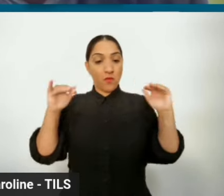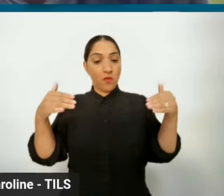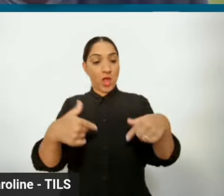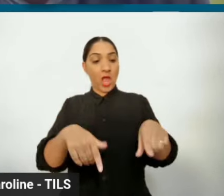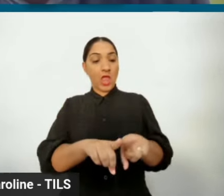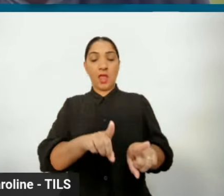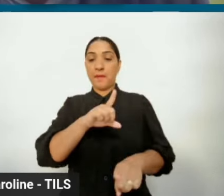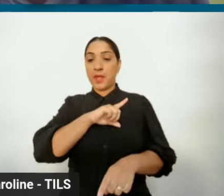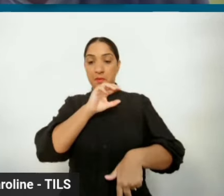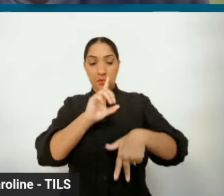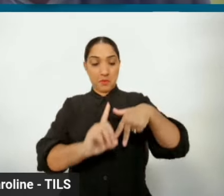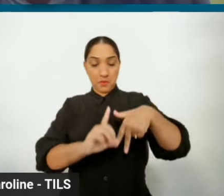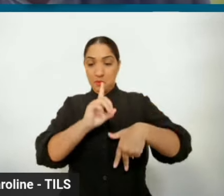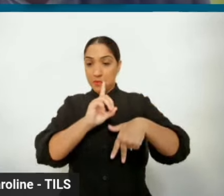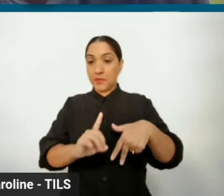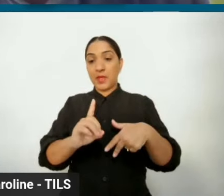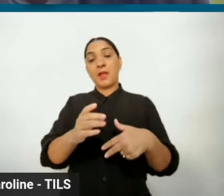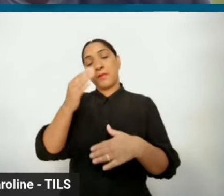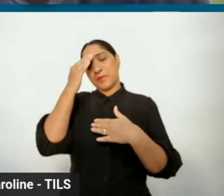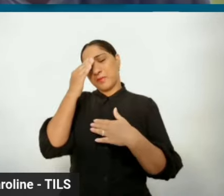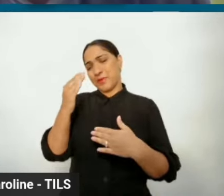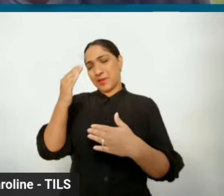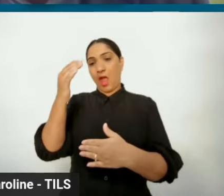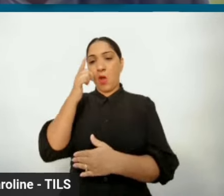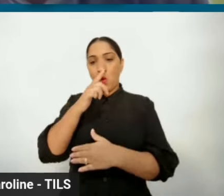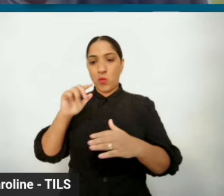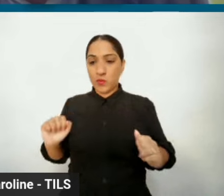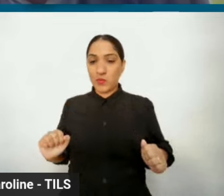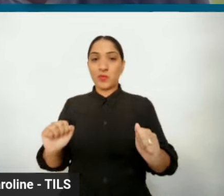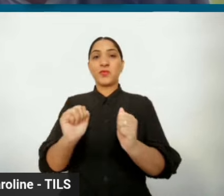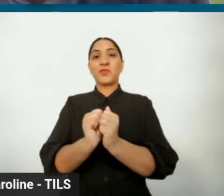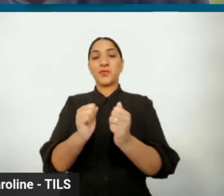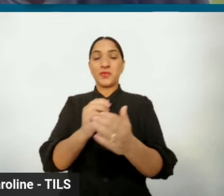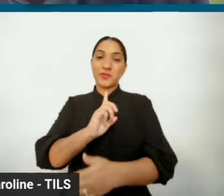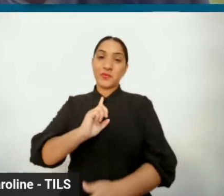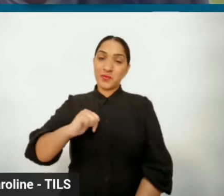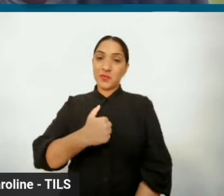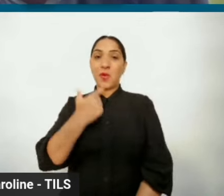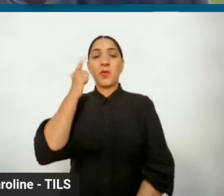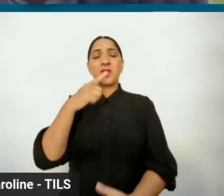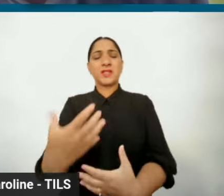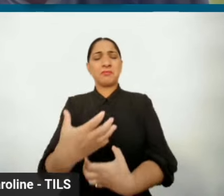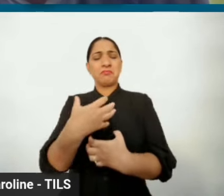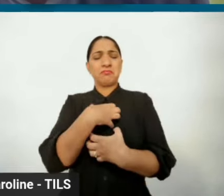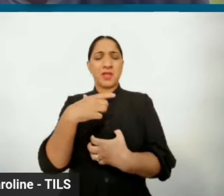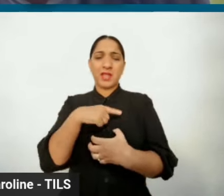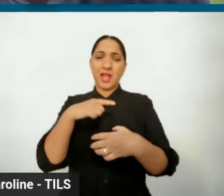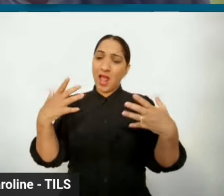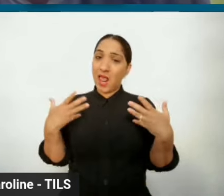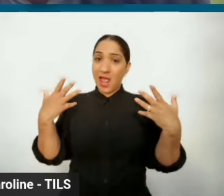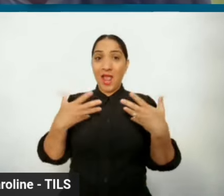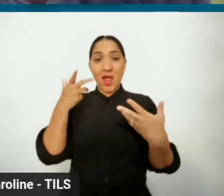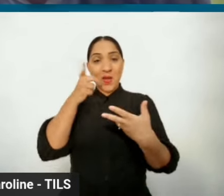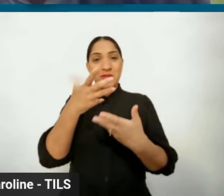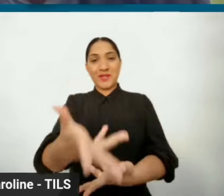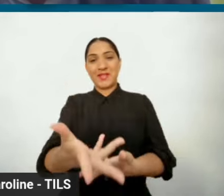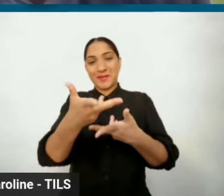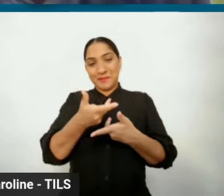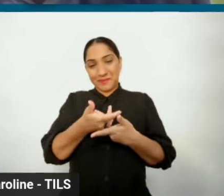CONAD. Dr. Joelson, muito obrigado por estar conosco. Seja muito bem-vindo ao Diário PCT. É uma alegria recebê-lo, doutor.